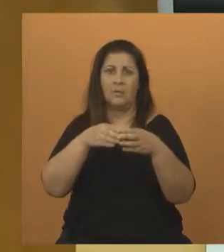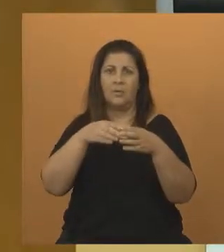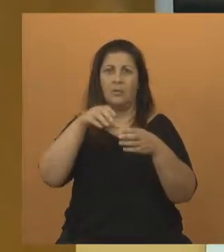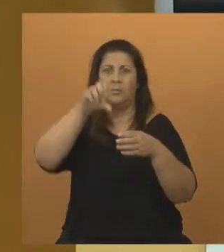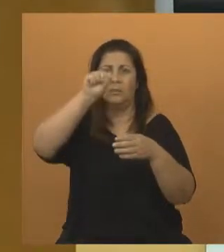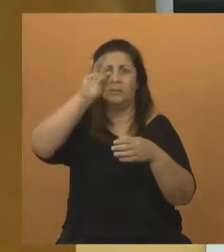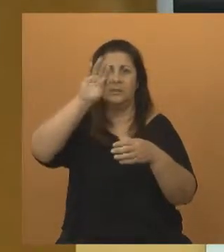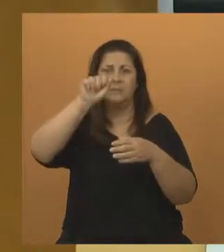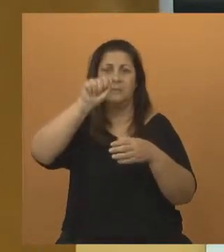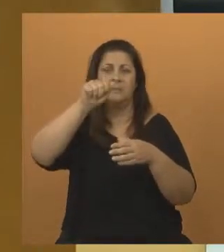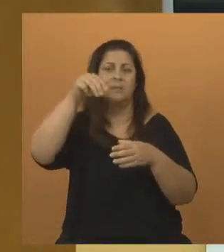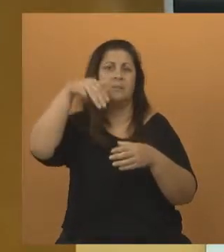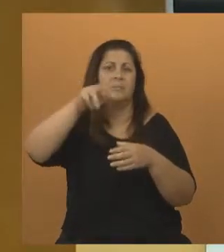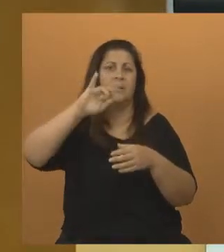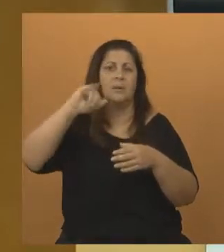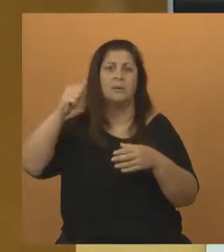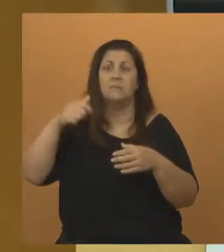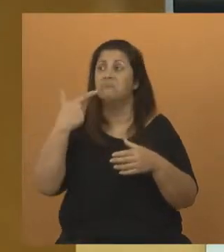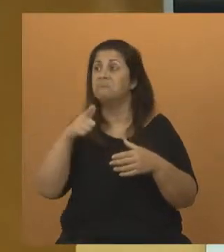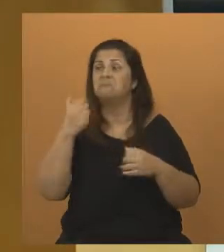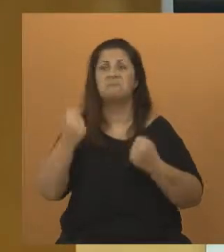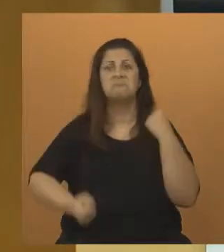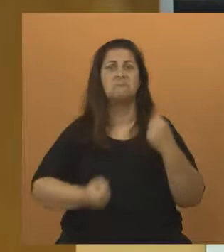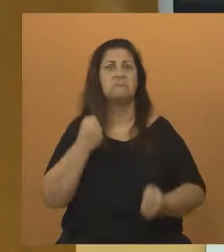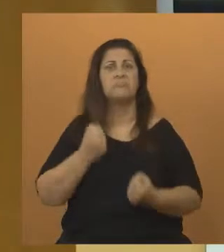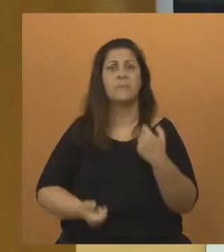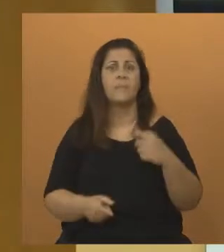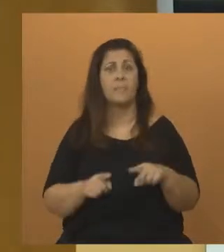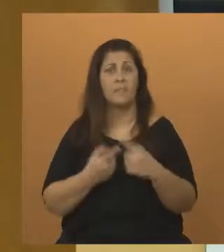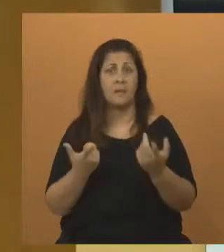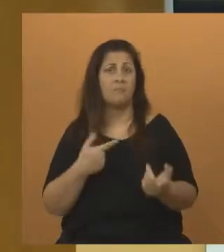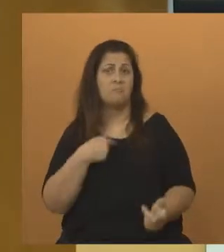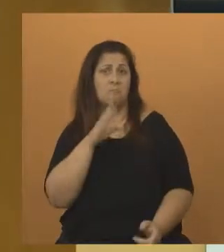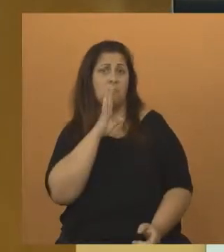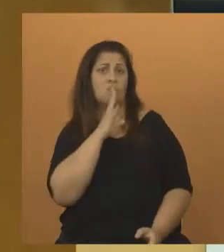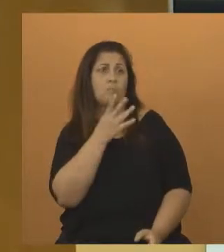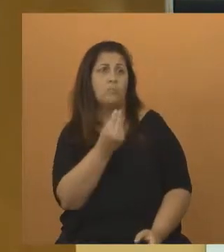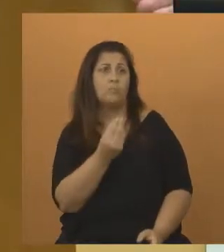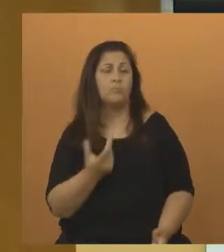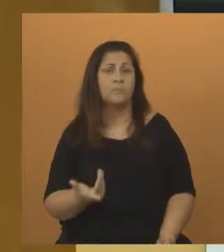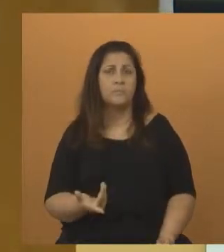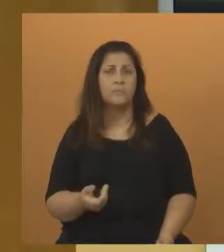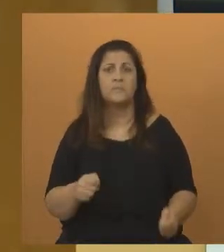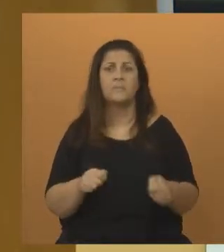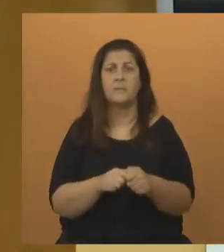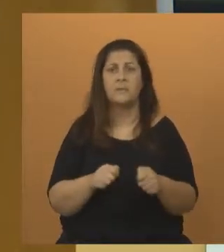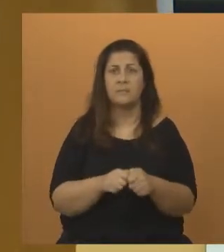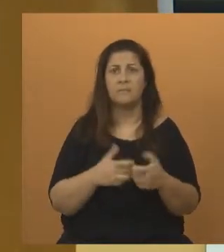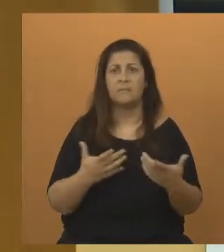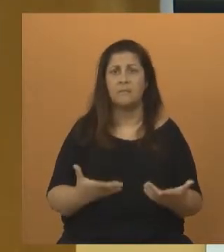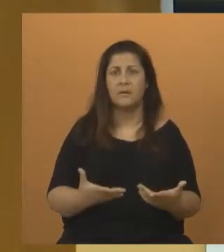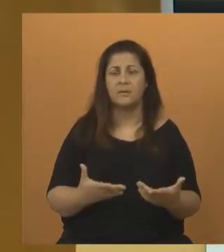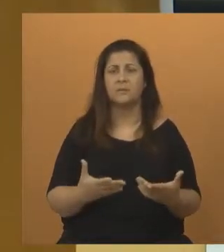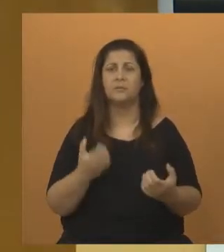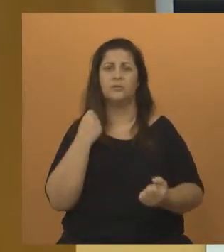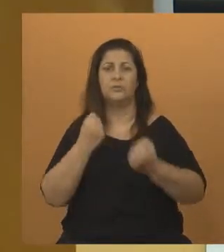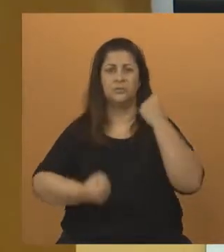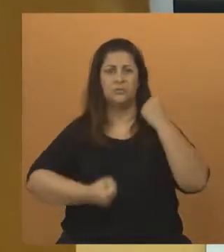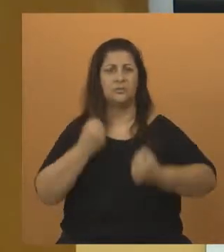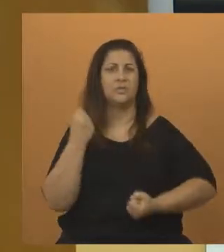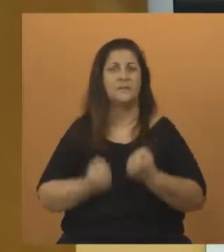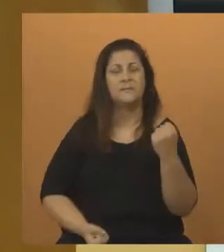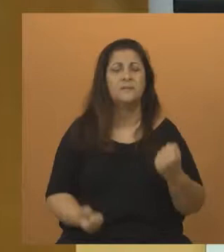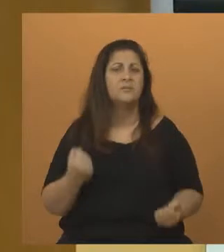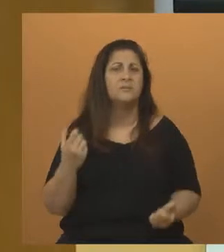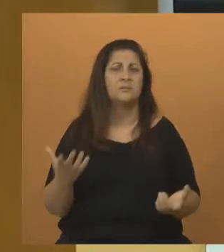para fazer atividade física. Sobretudo, eu conheço muitos que fazem hidroginástica, que fazem algum tipo